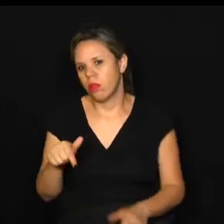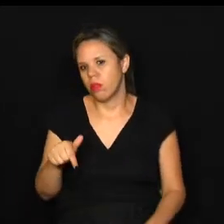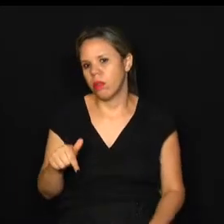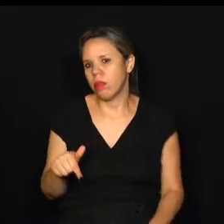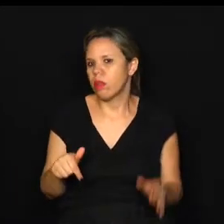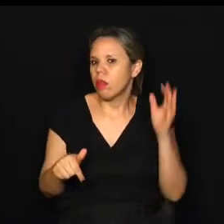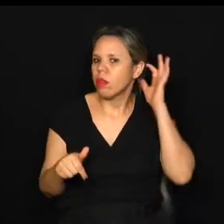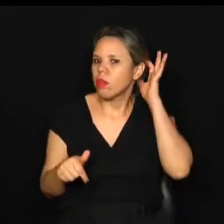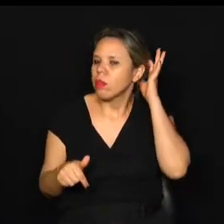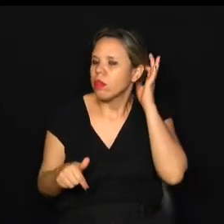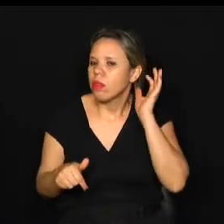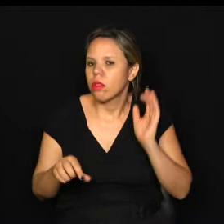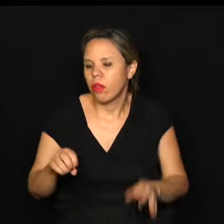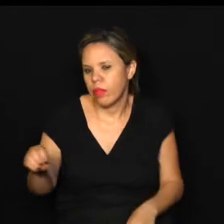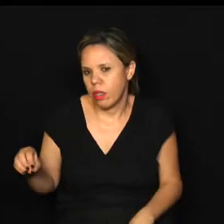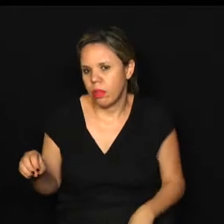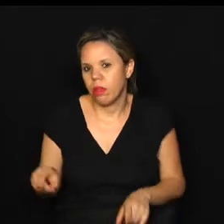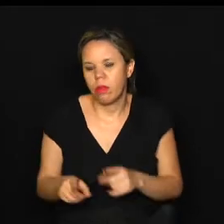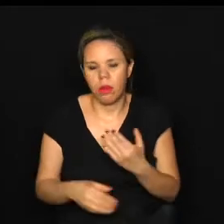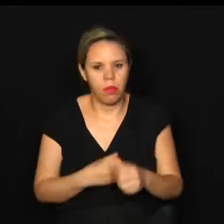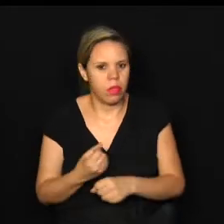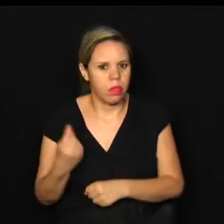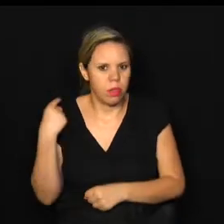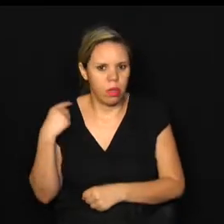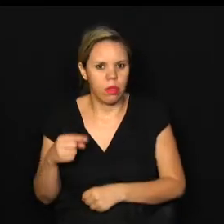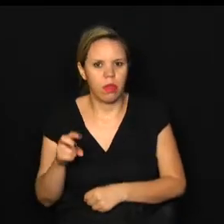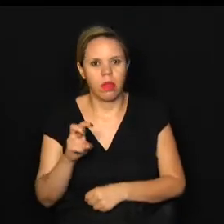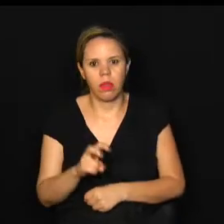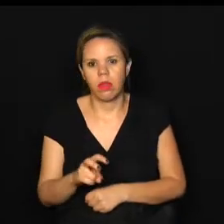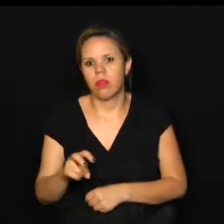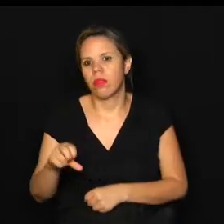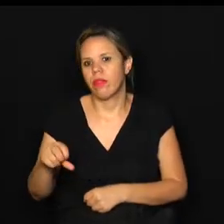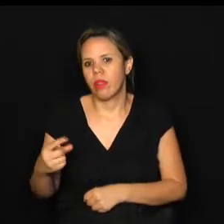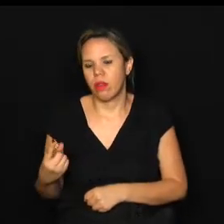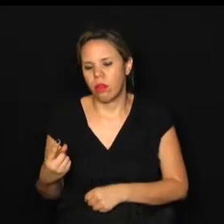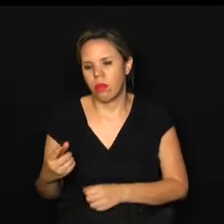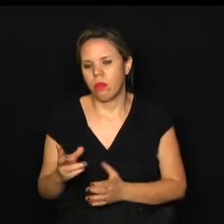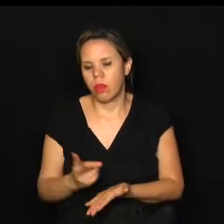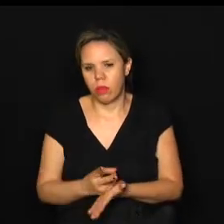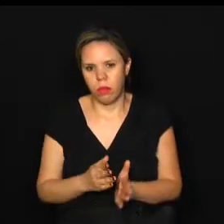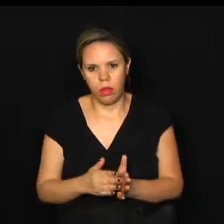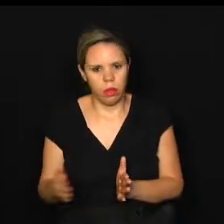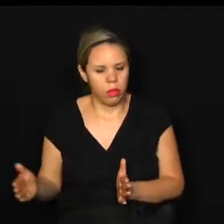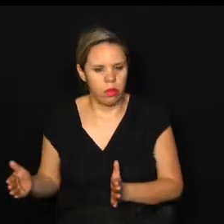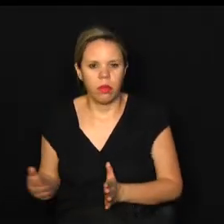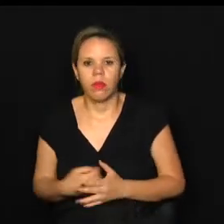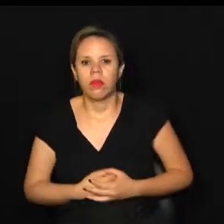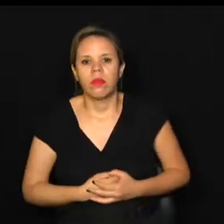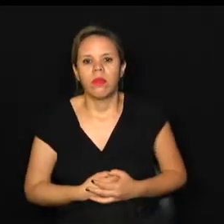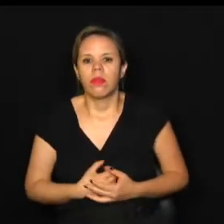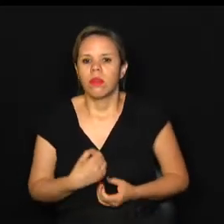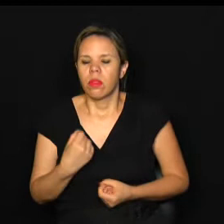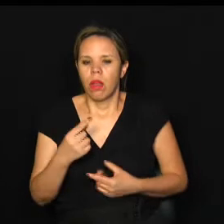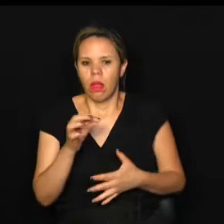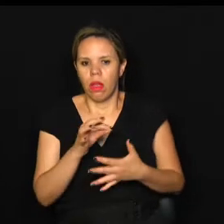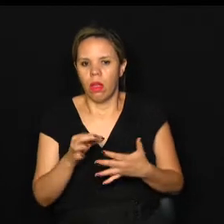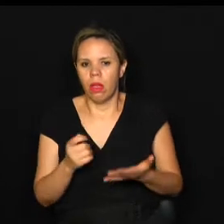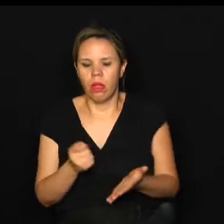676.900.000. No ano passado estava com 561.900.000 nesse mesmo período. As deduções, esse